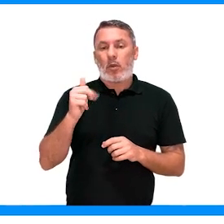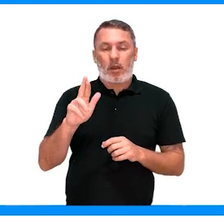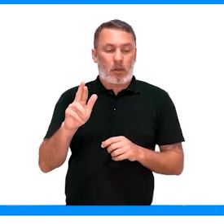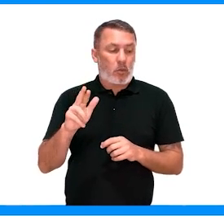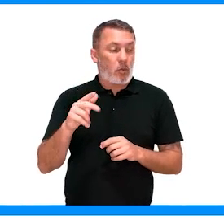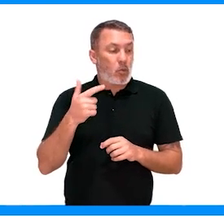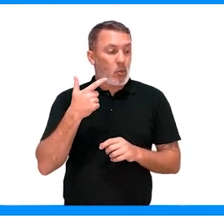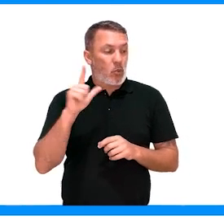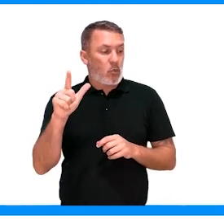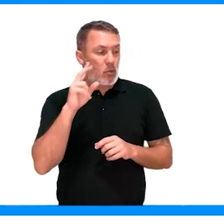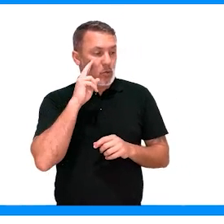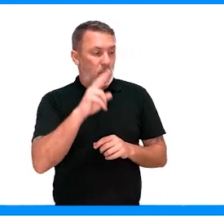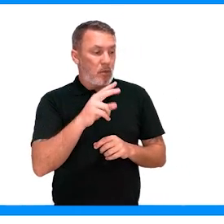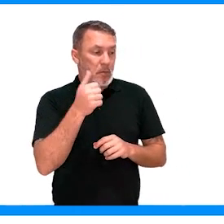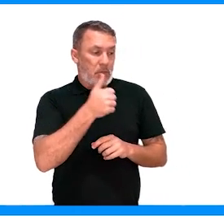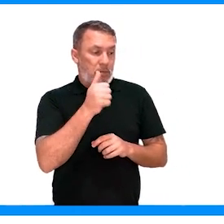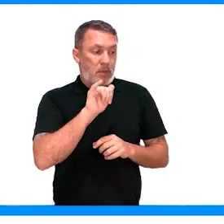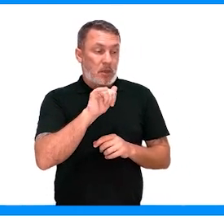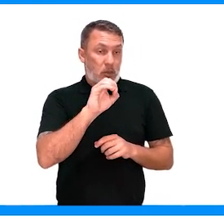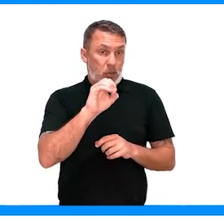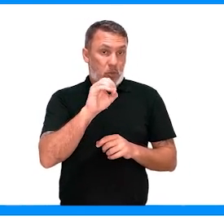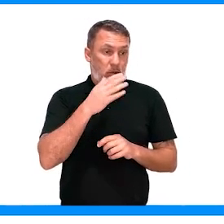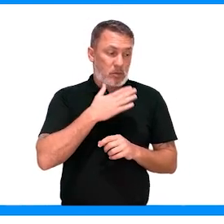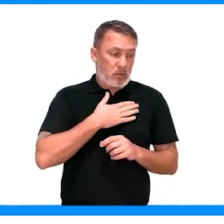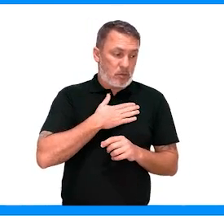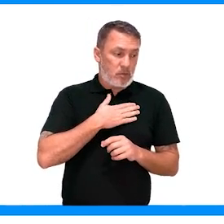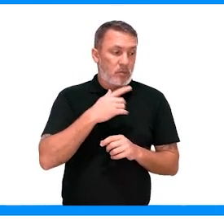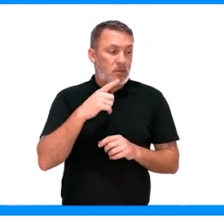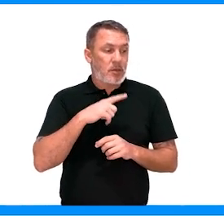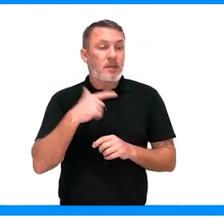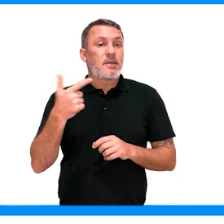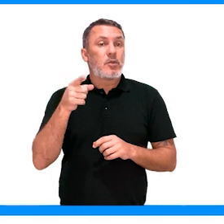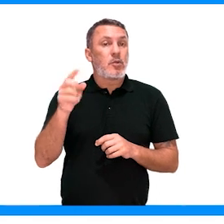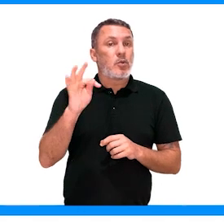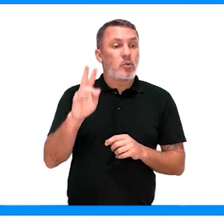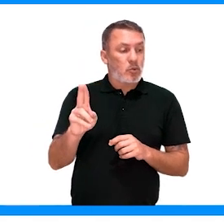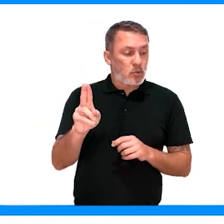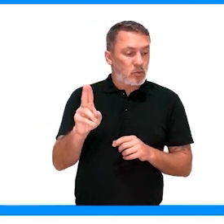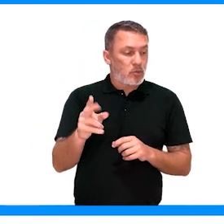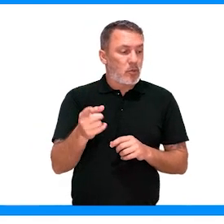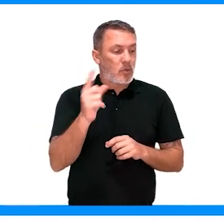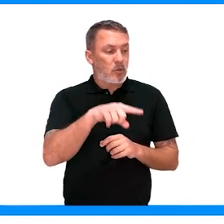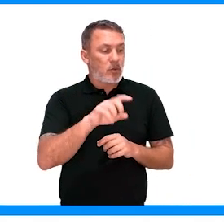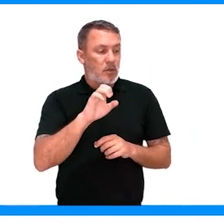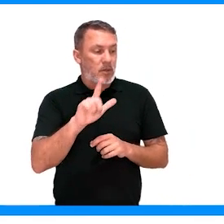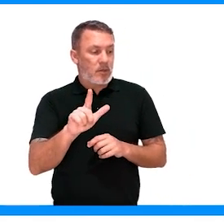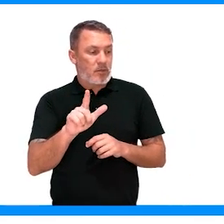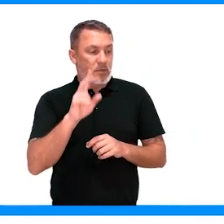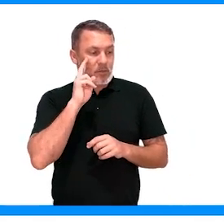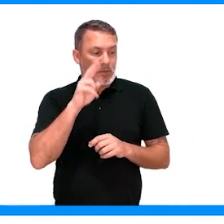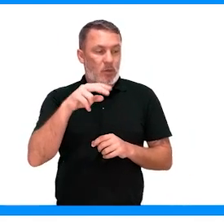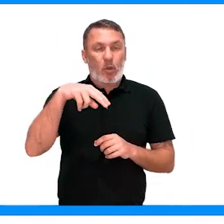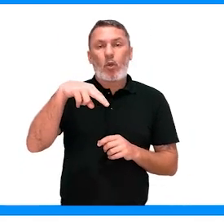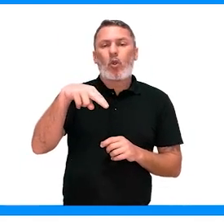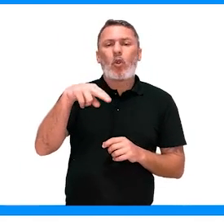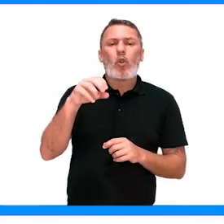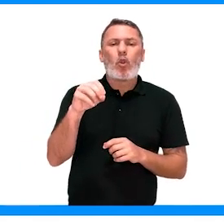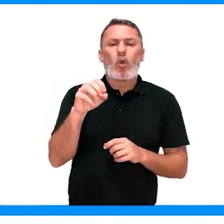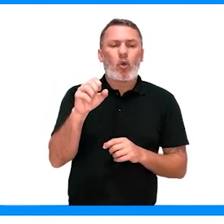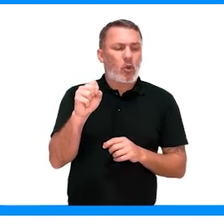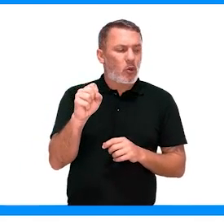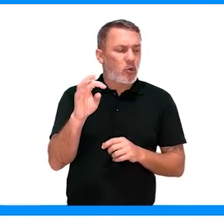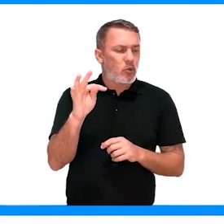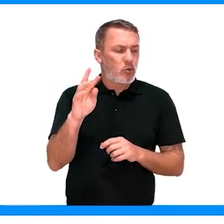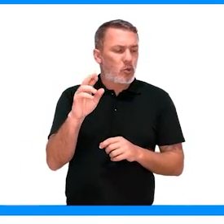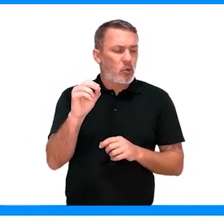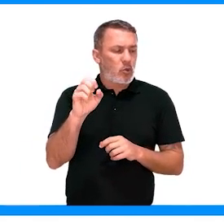plural, nosotros, e em espanhol existe a variação, nosotros e nosotras. Em português não existe, né? Nós falamos